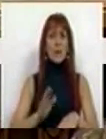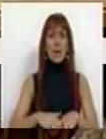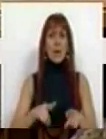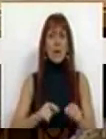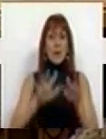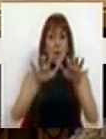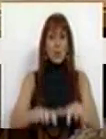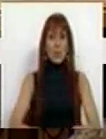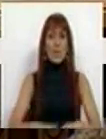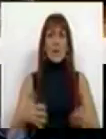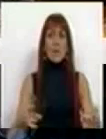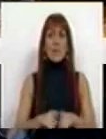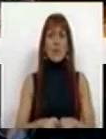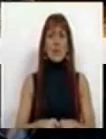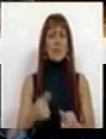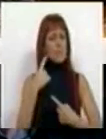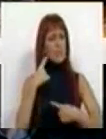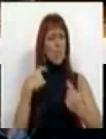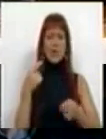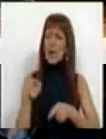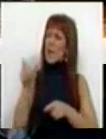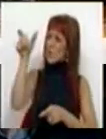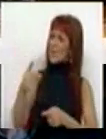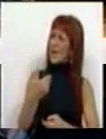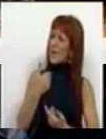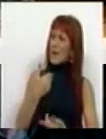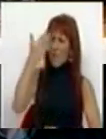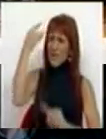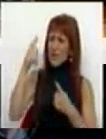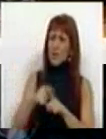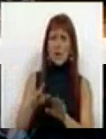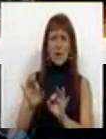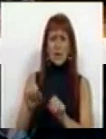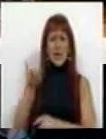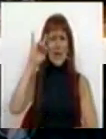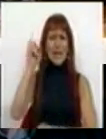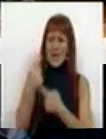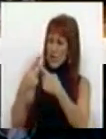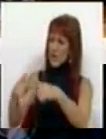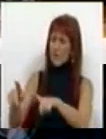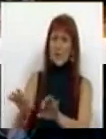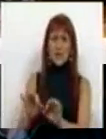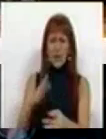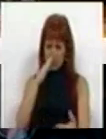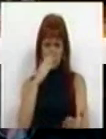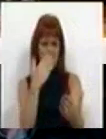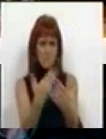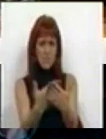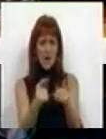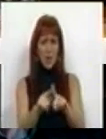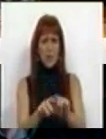no parlamento afirmam se que os têm capacidade de tratar idéias diferentes com frontalidade